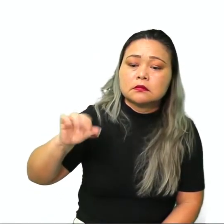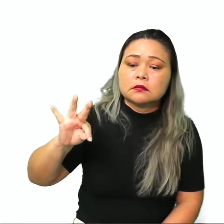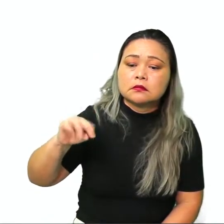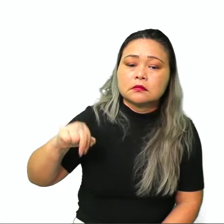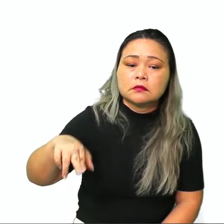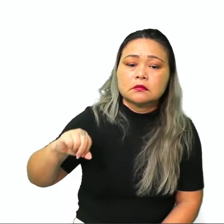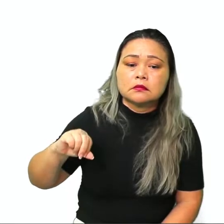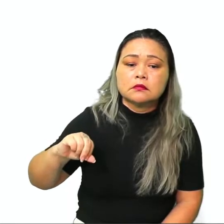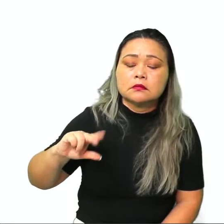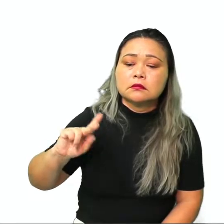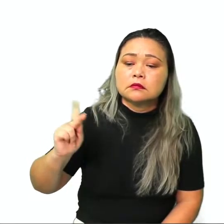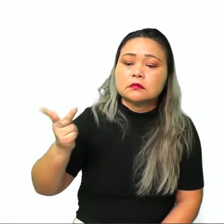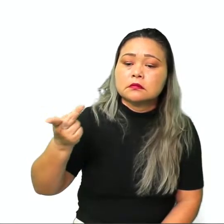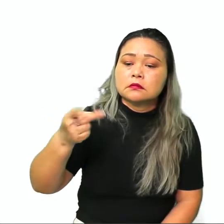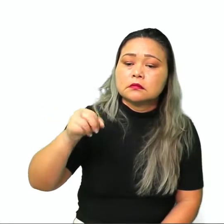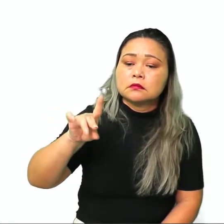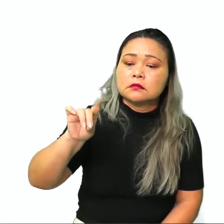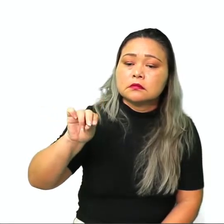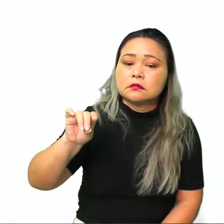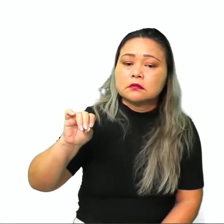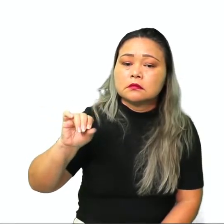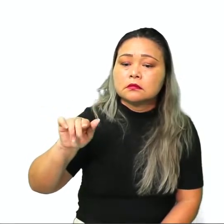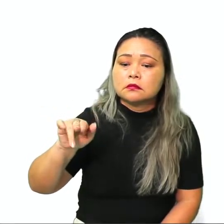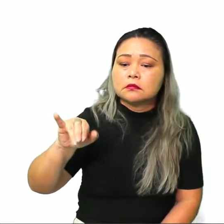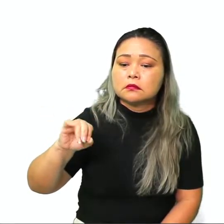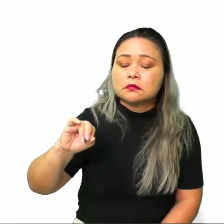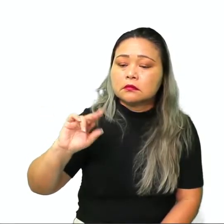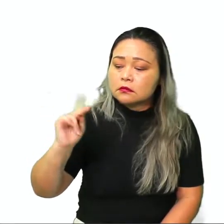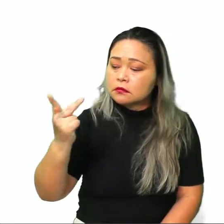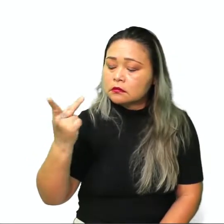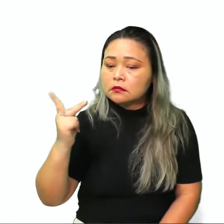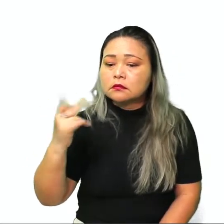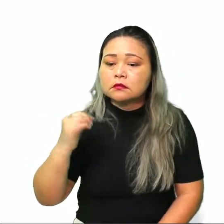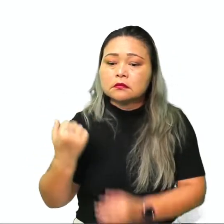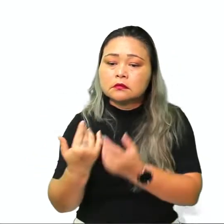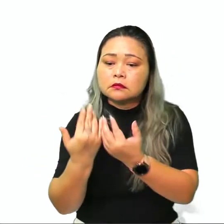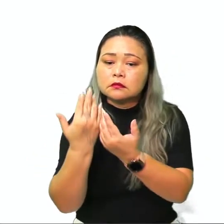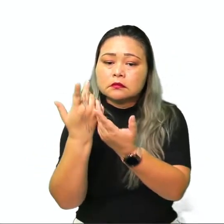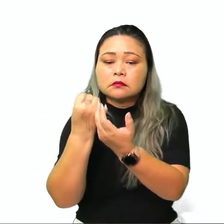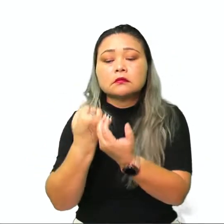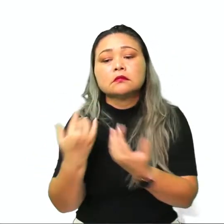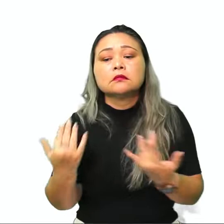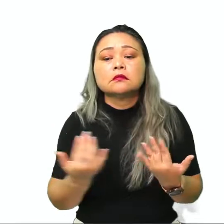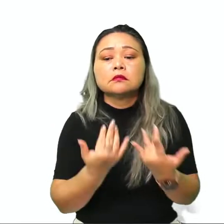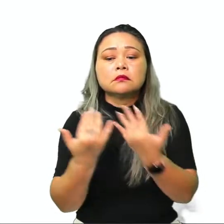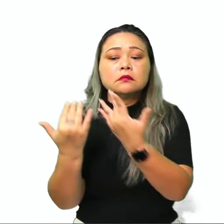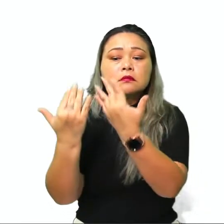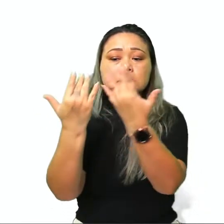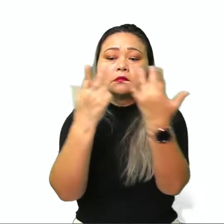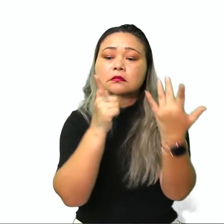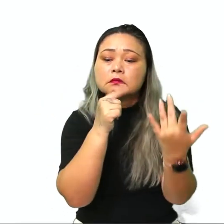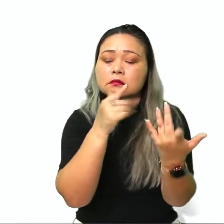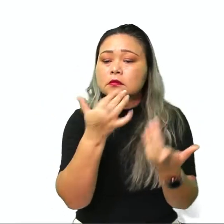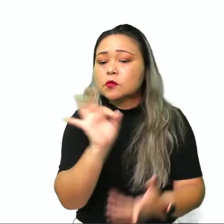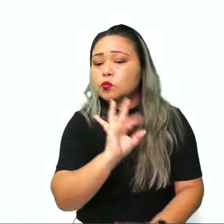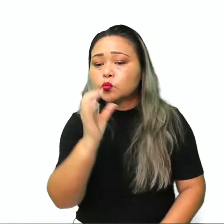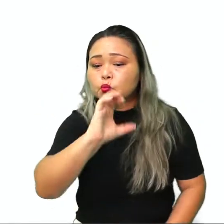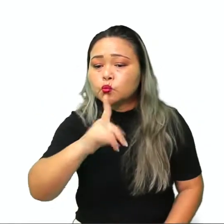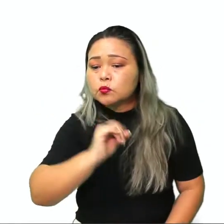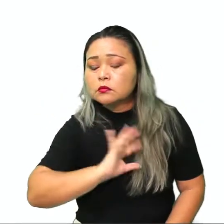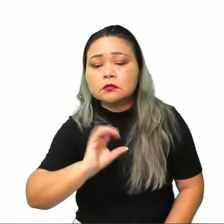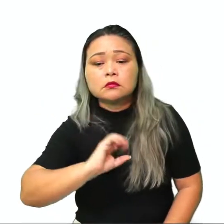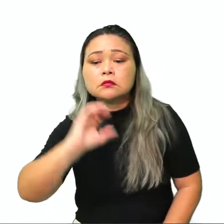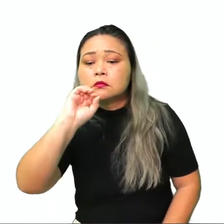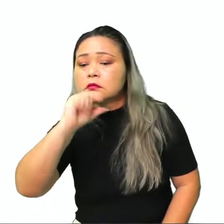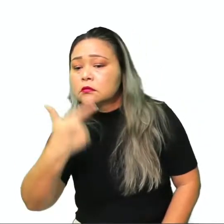metano, hidrogênio e os vapores de água. Tranquilo? Nada de carbono, nada de oxigênio,